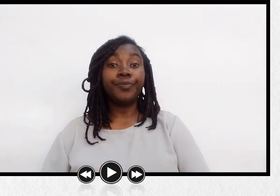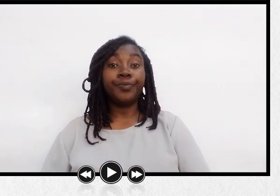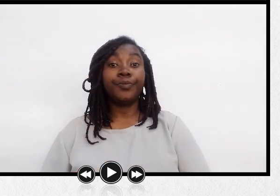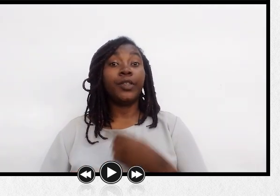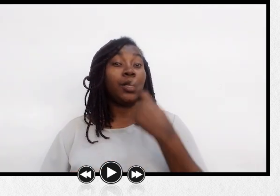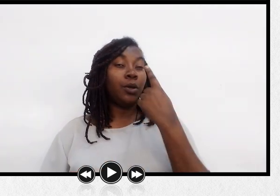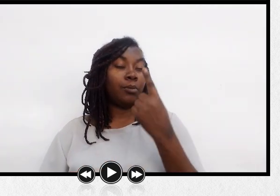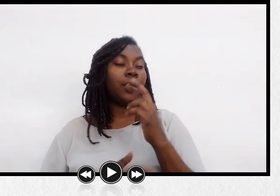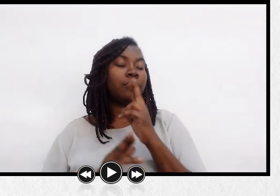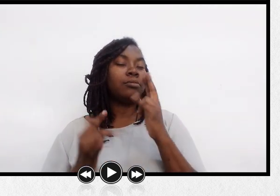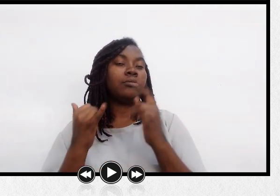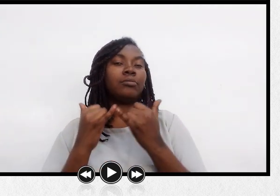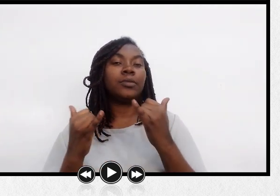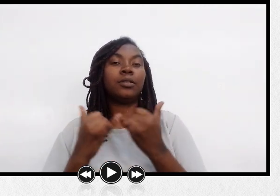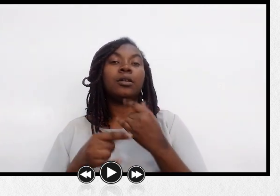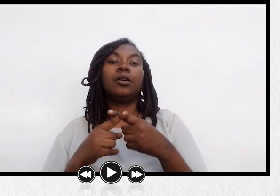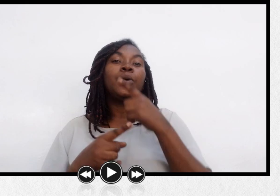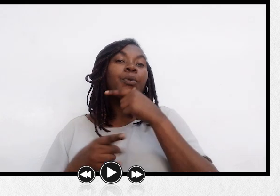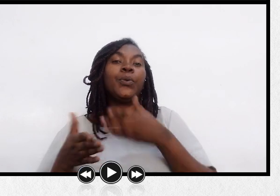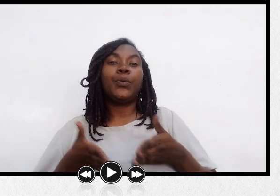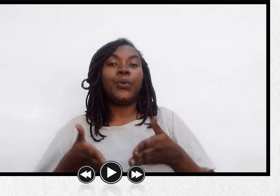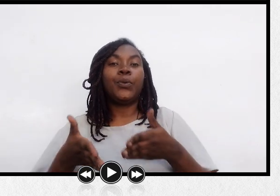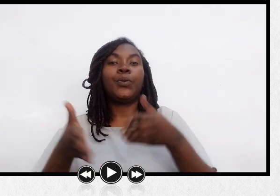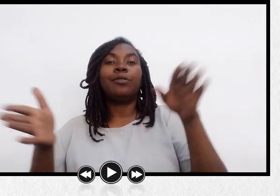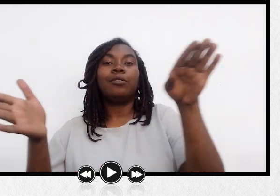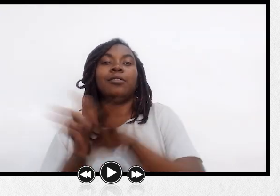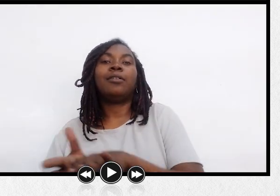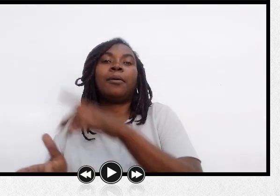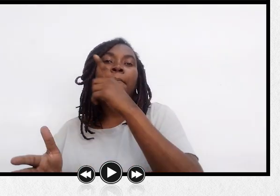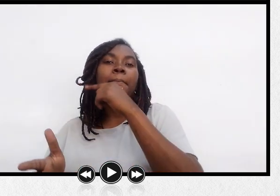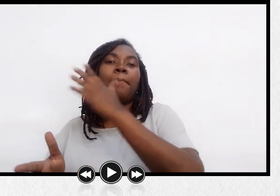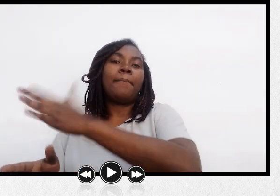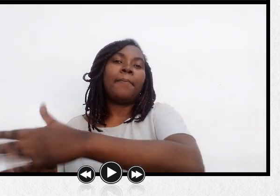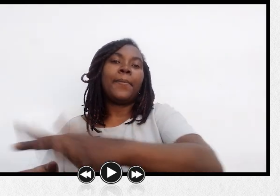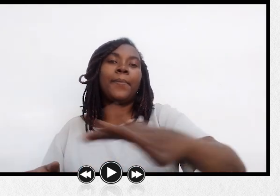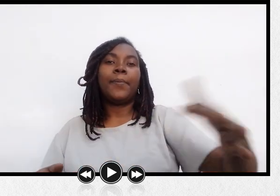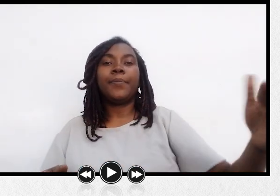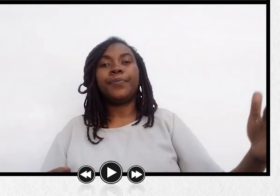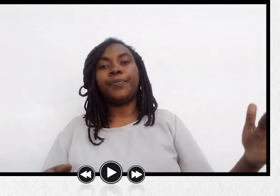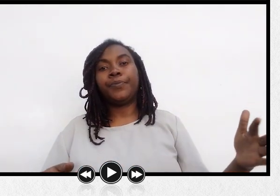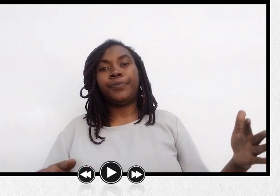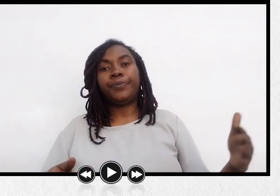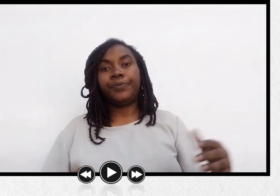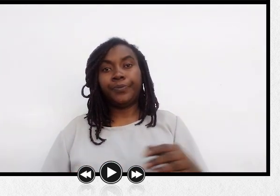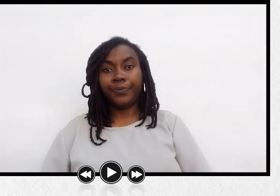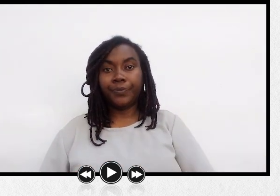A peculiaridade dele, porque o rio corre para o mar. Faz parte, o rio corre para o mar.